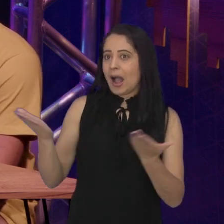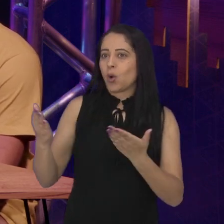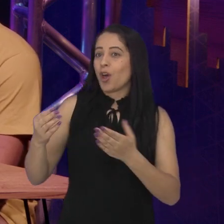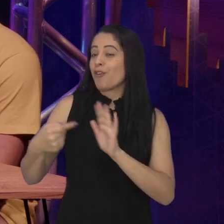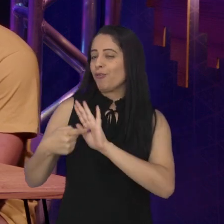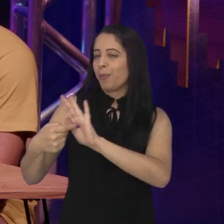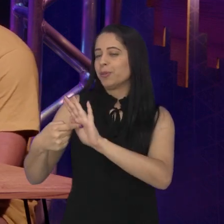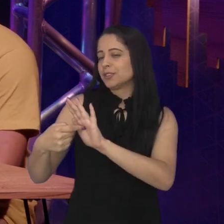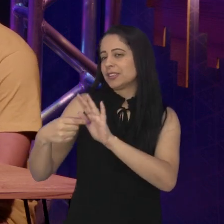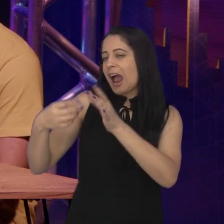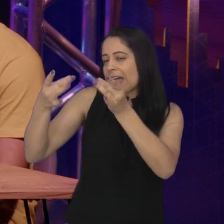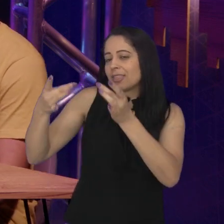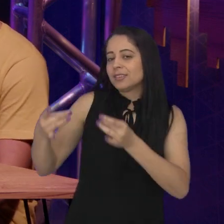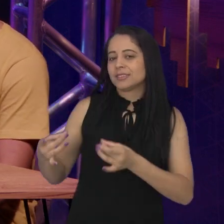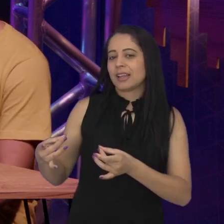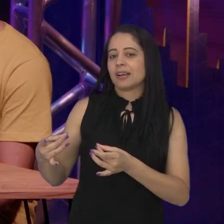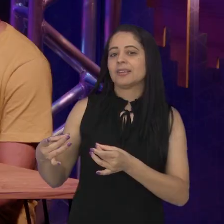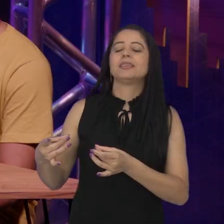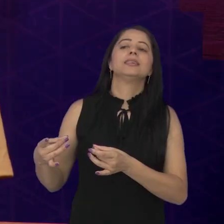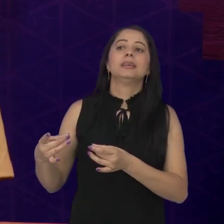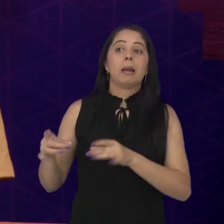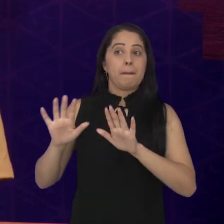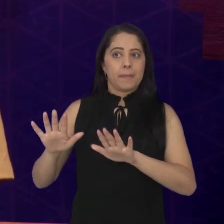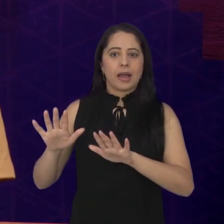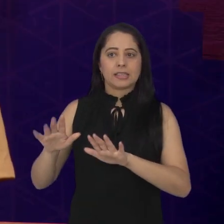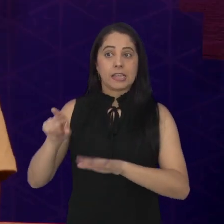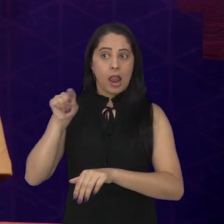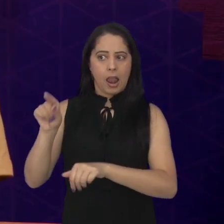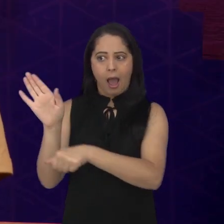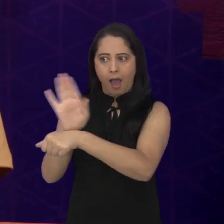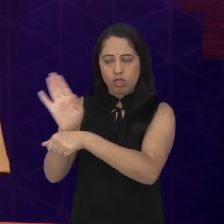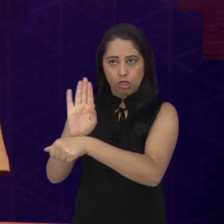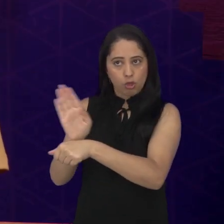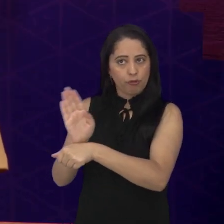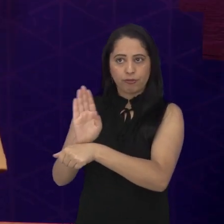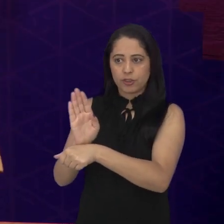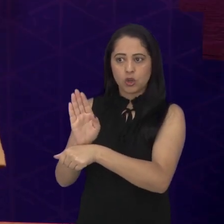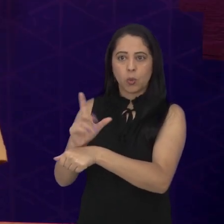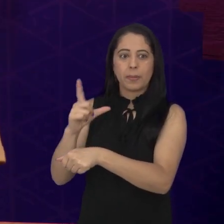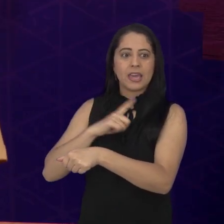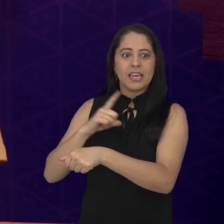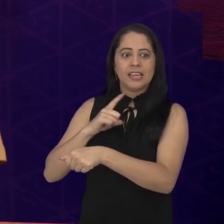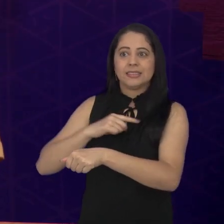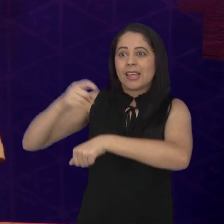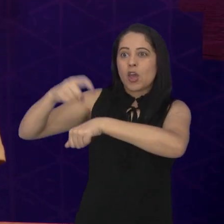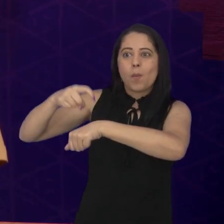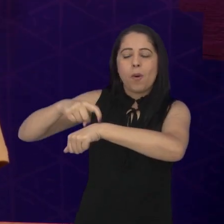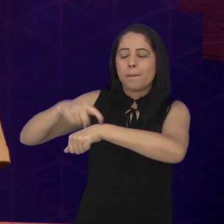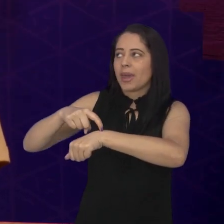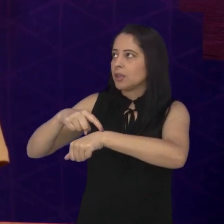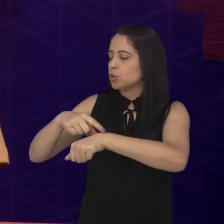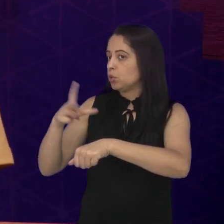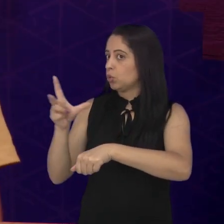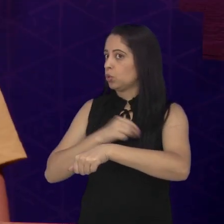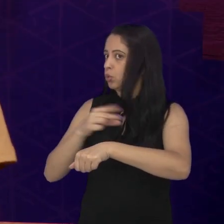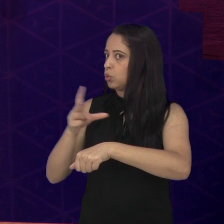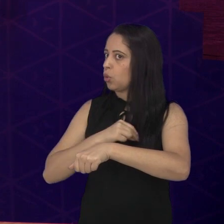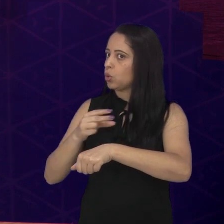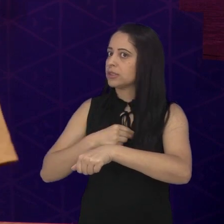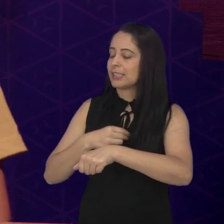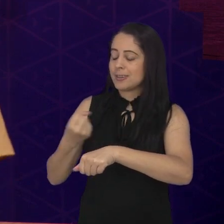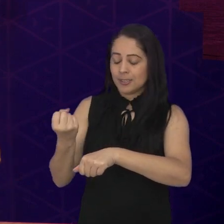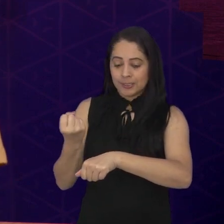cena que eu vou falar agora. Não sei se eu falei no Pode Ser, mas pra mim eu acho que é uma das cenas mais